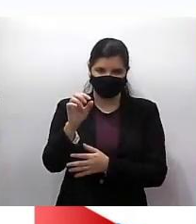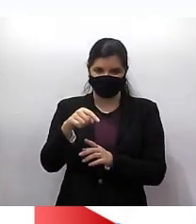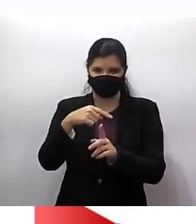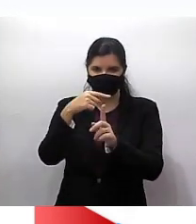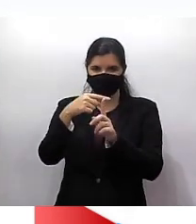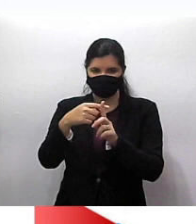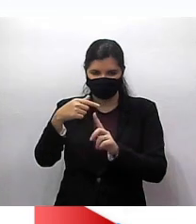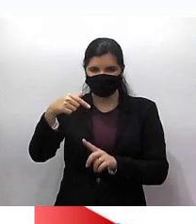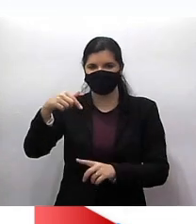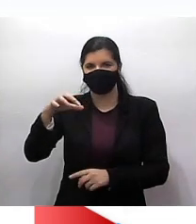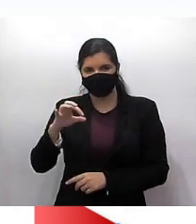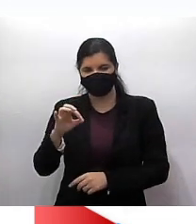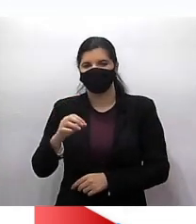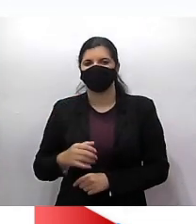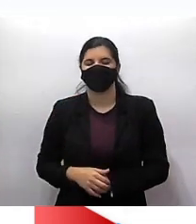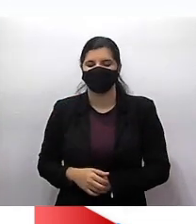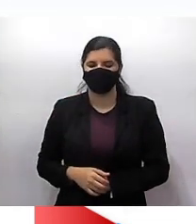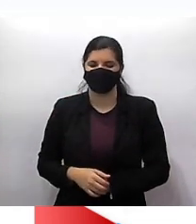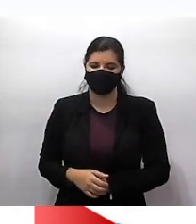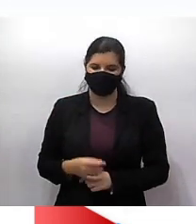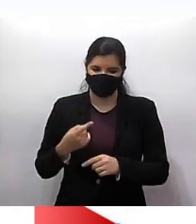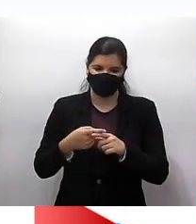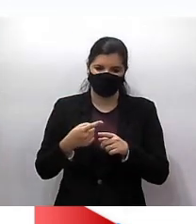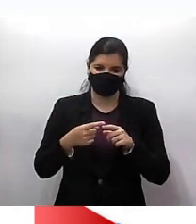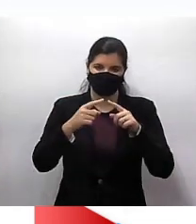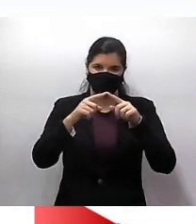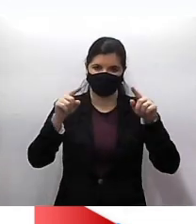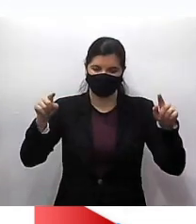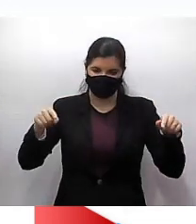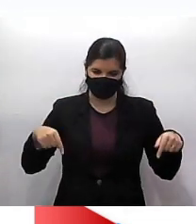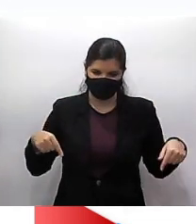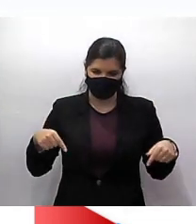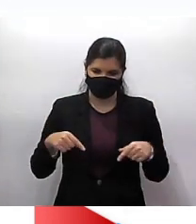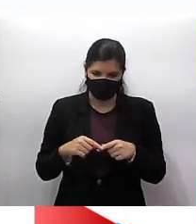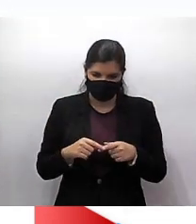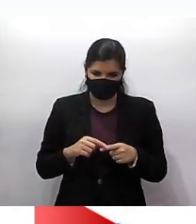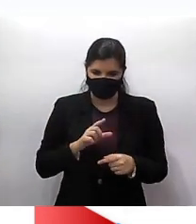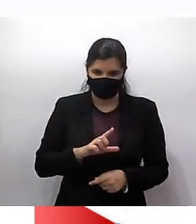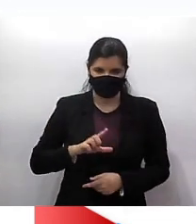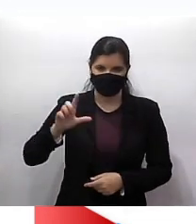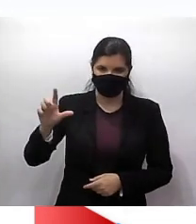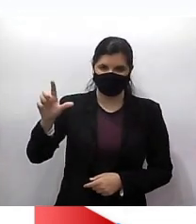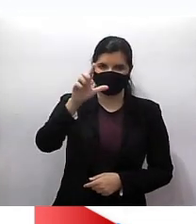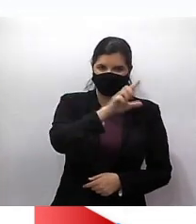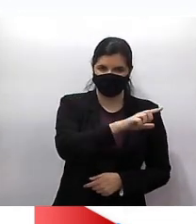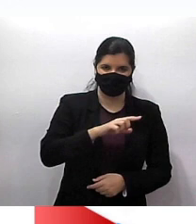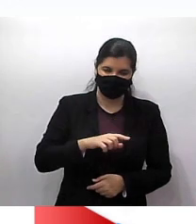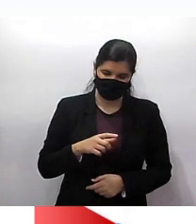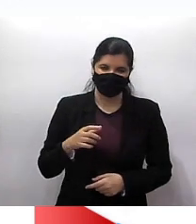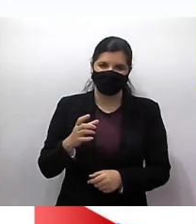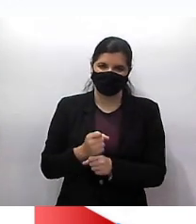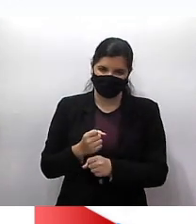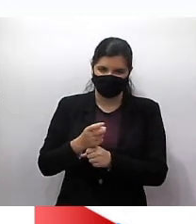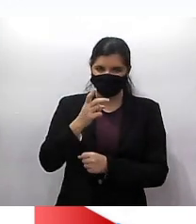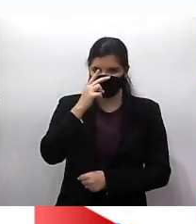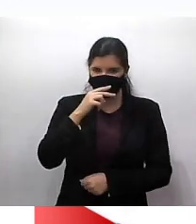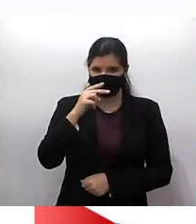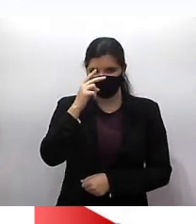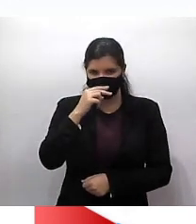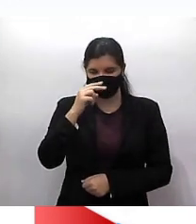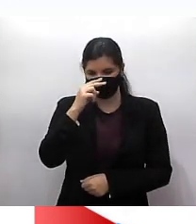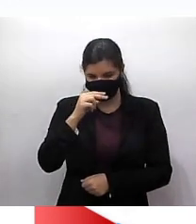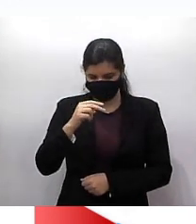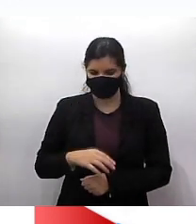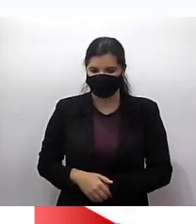100 de novo mais 70, porque o retângulo tem os seus lados aí com as mesmas medidas, né,